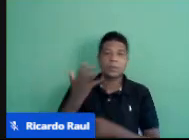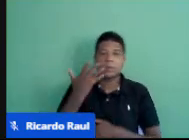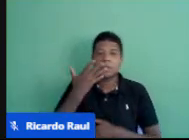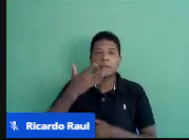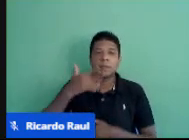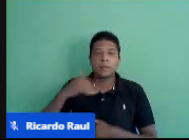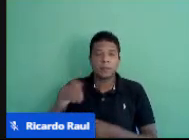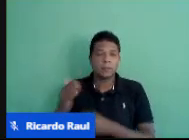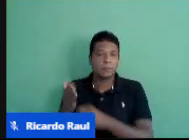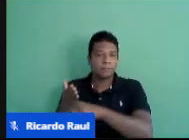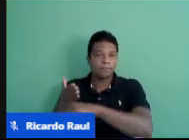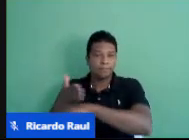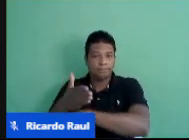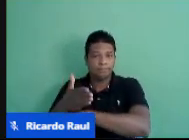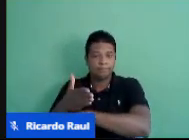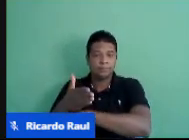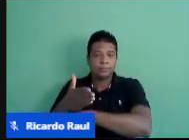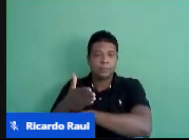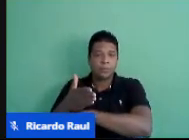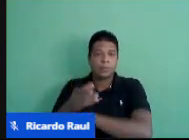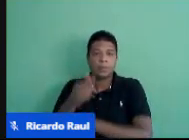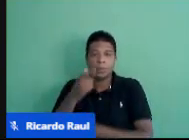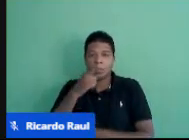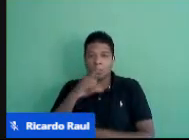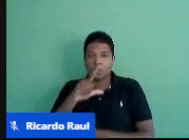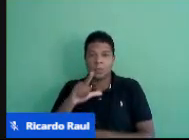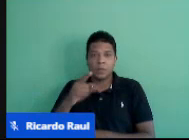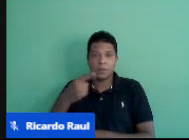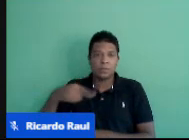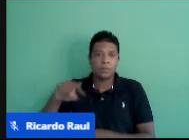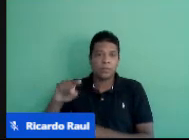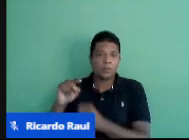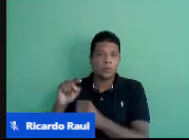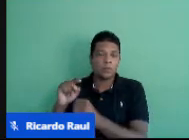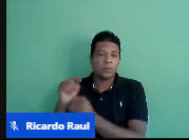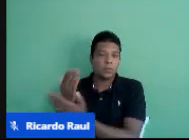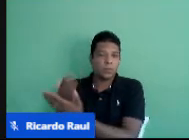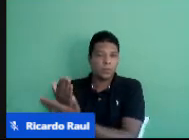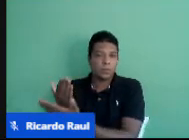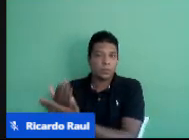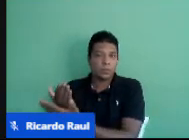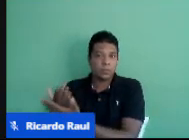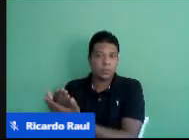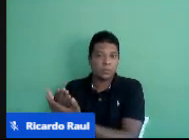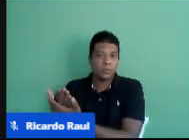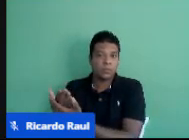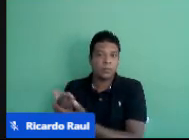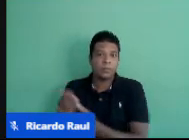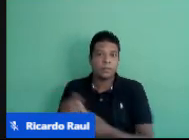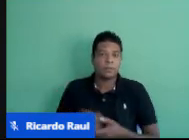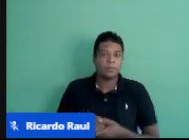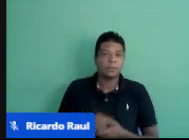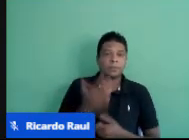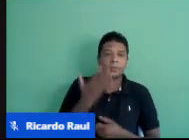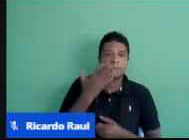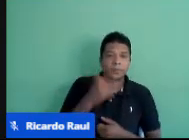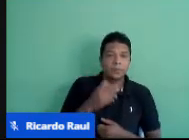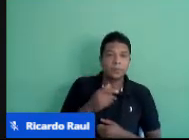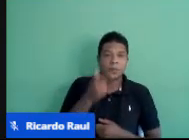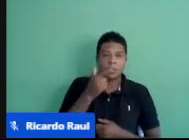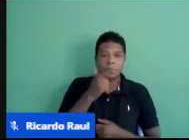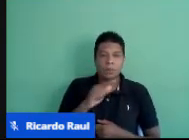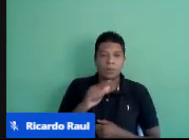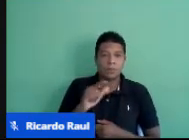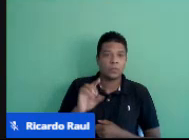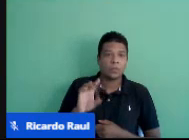acesso imediato, né, durante a aula, e crianças que possuem a possibilidade de acessar somente